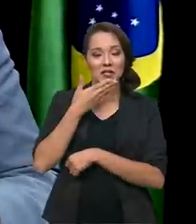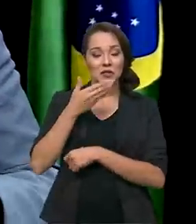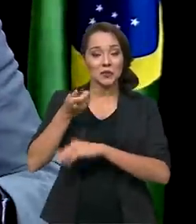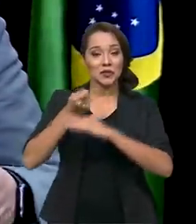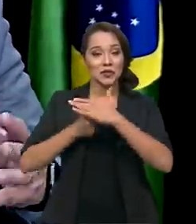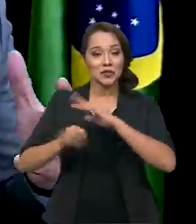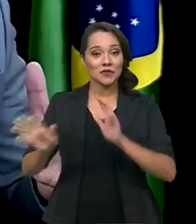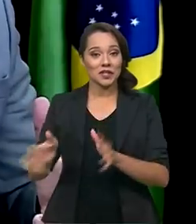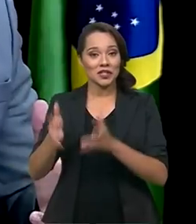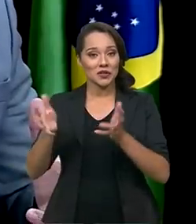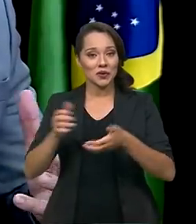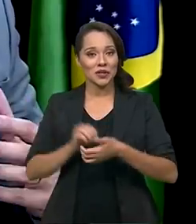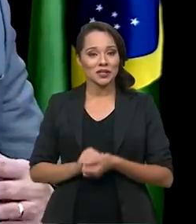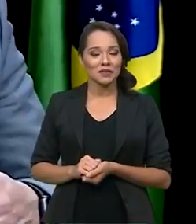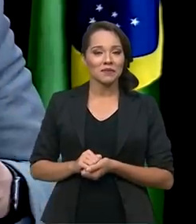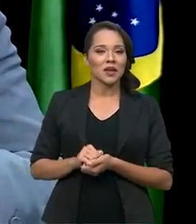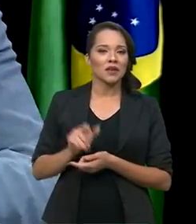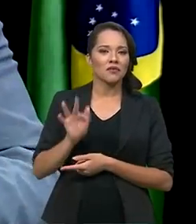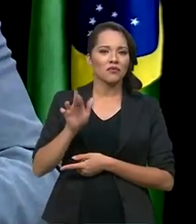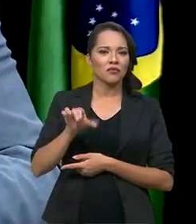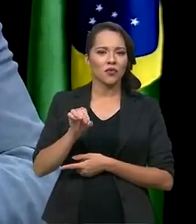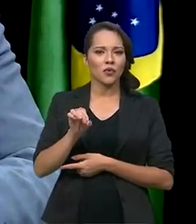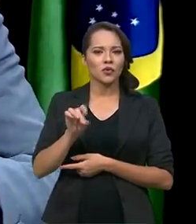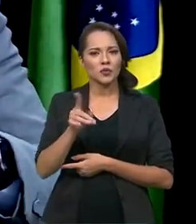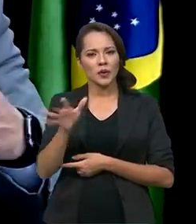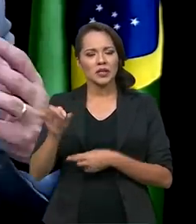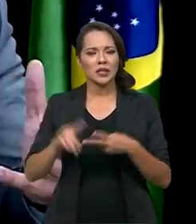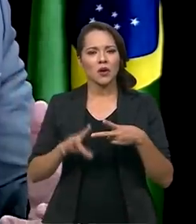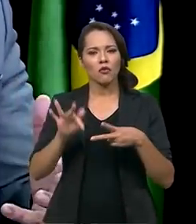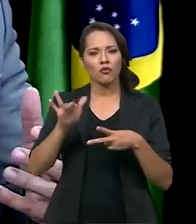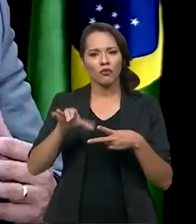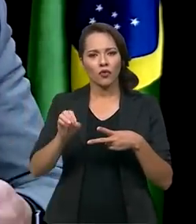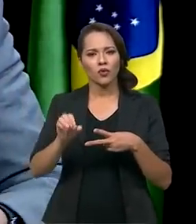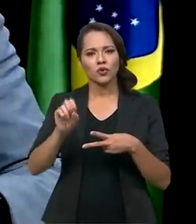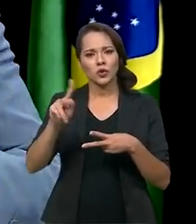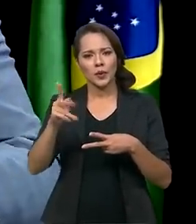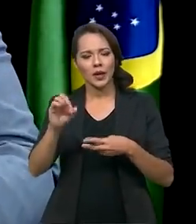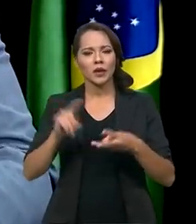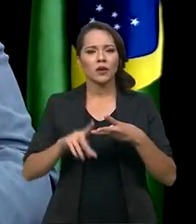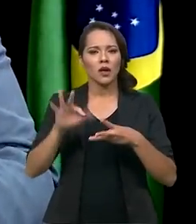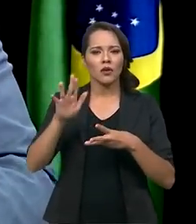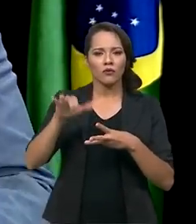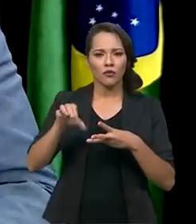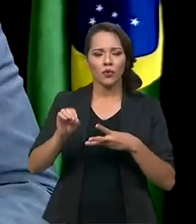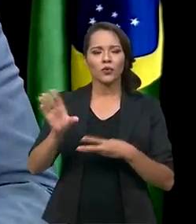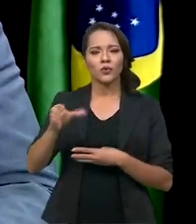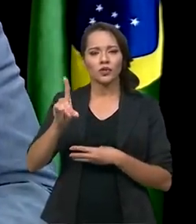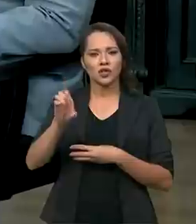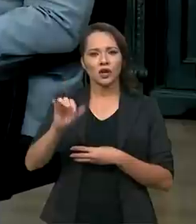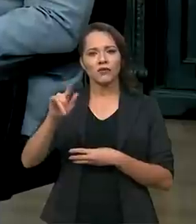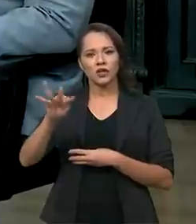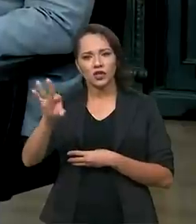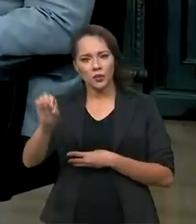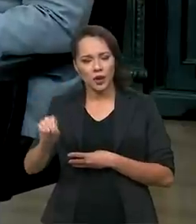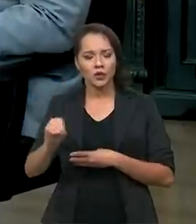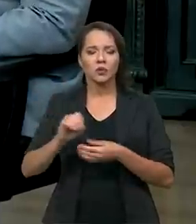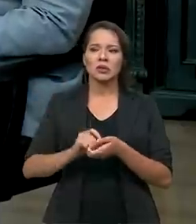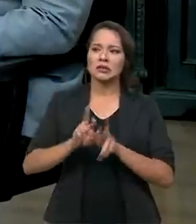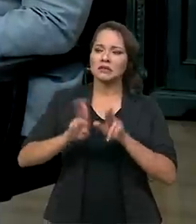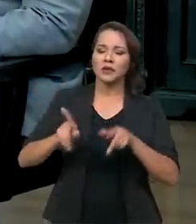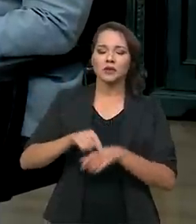de investidores, fundos de pensão, fundos soberanos, fundos de investimento, operadores de infraestrutura. E